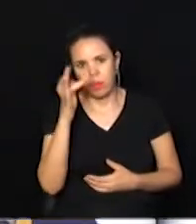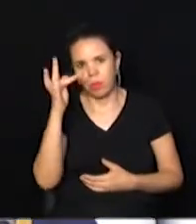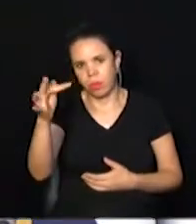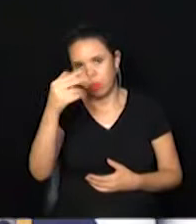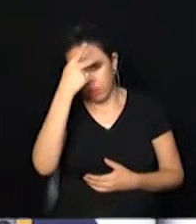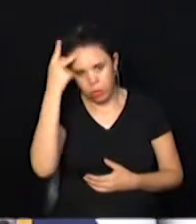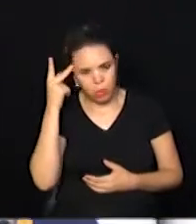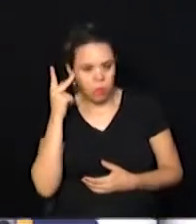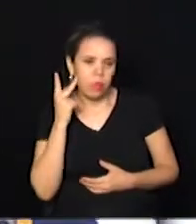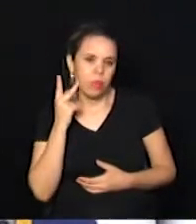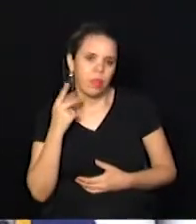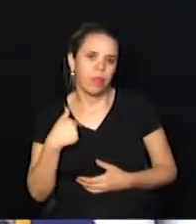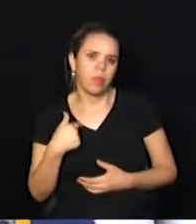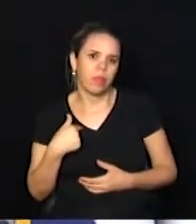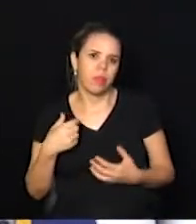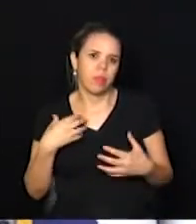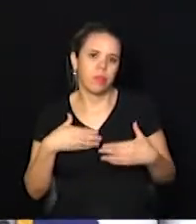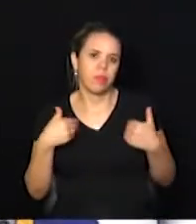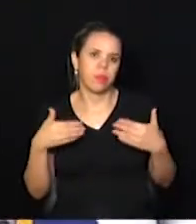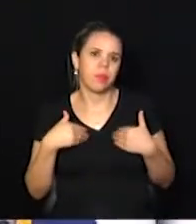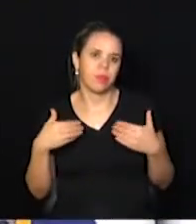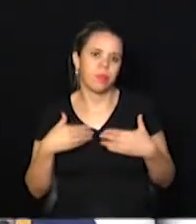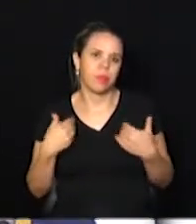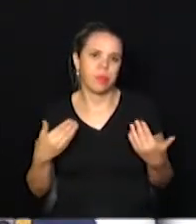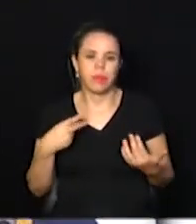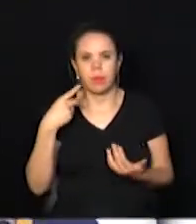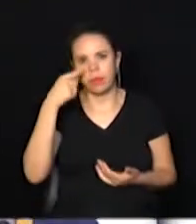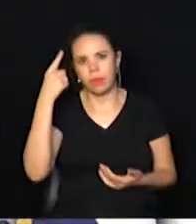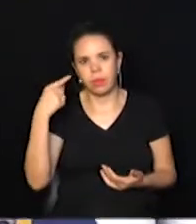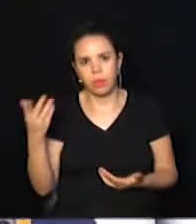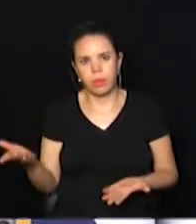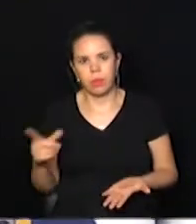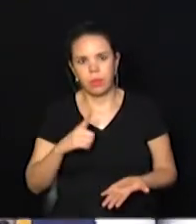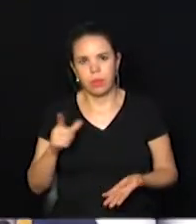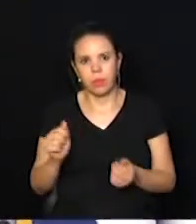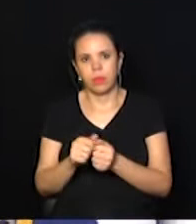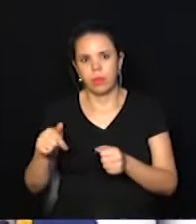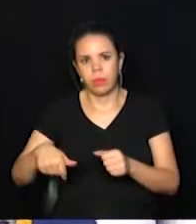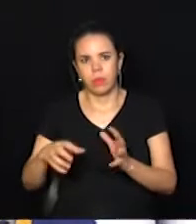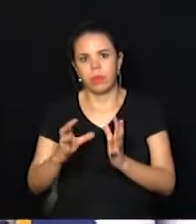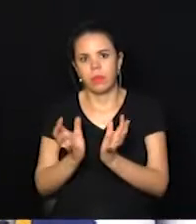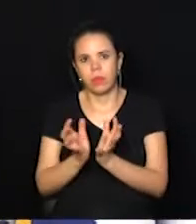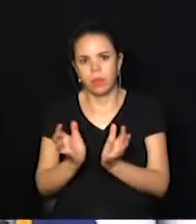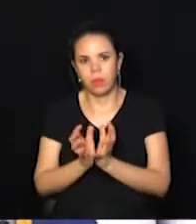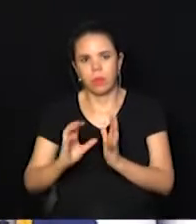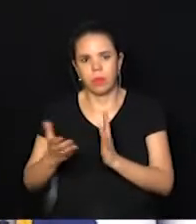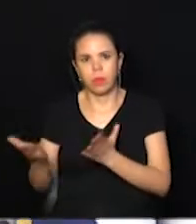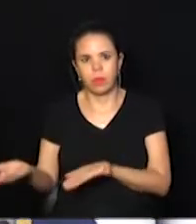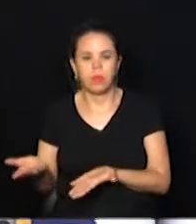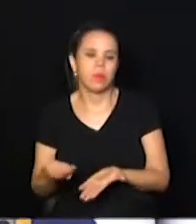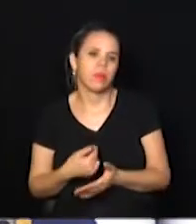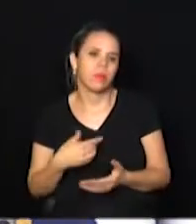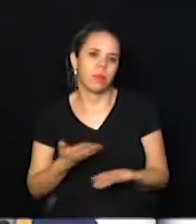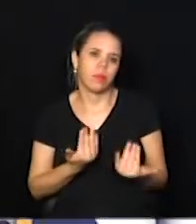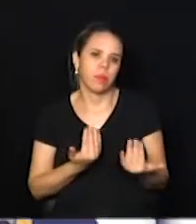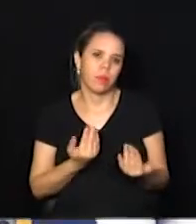gerações. E eu fico muito animado, viu, Paola, de ter você aqui nessa comissão. Uma jovem